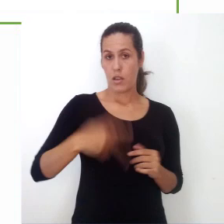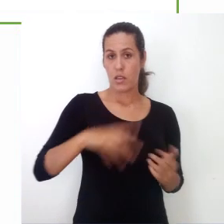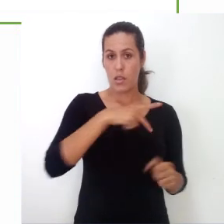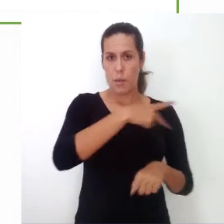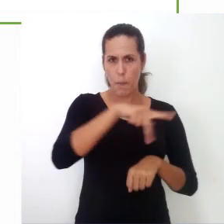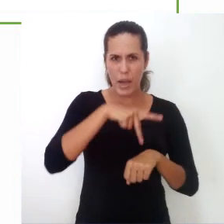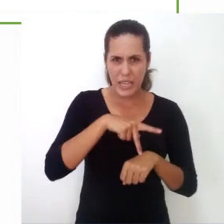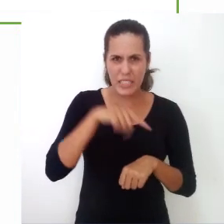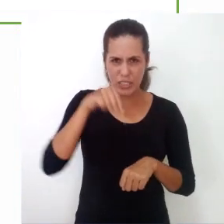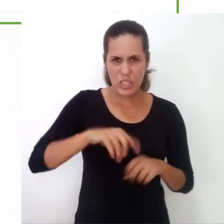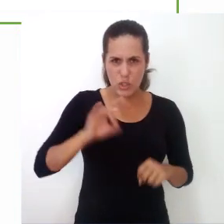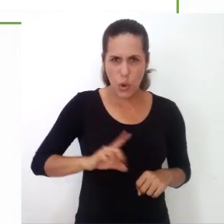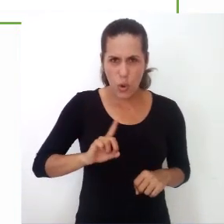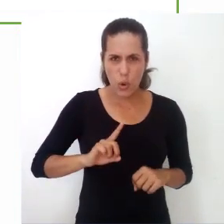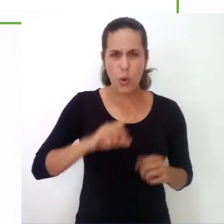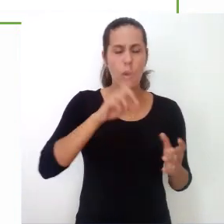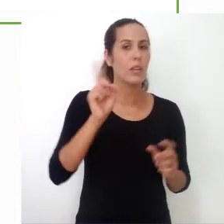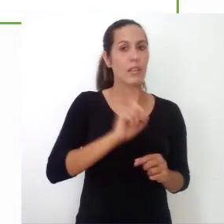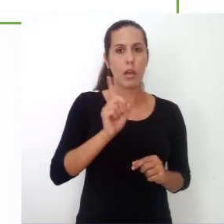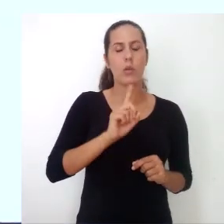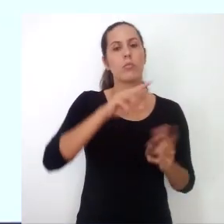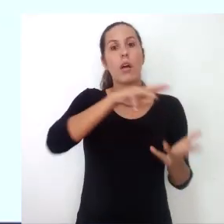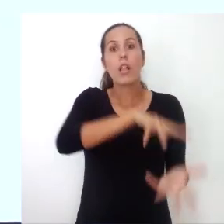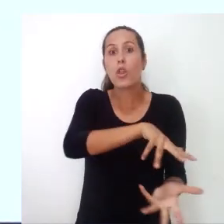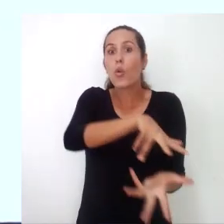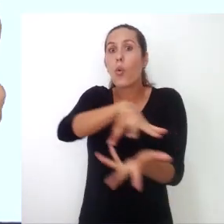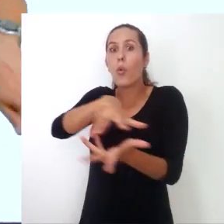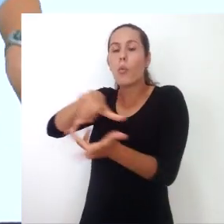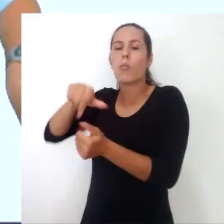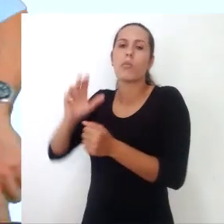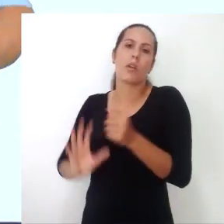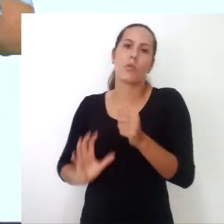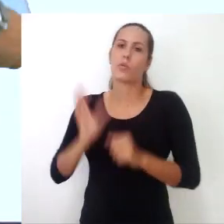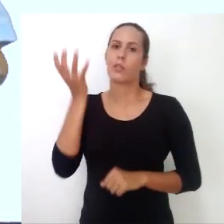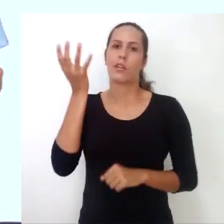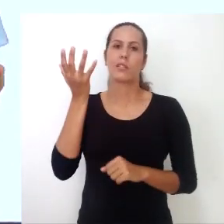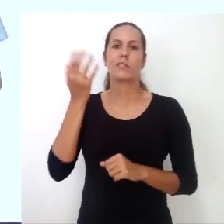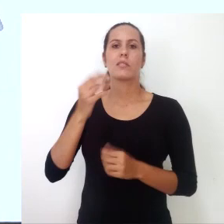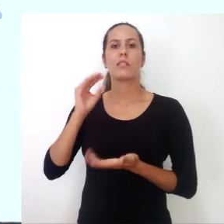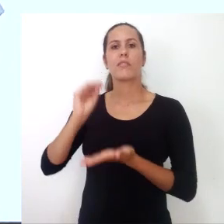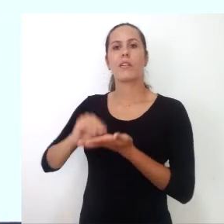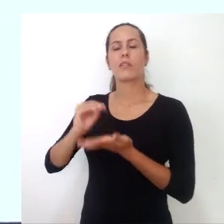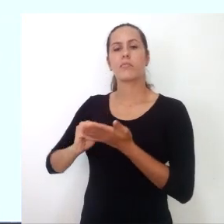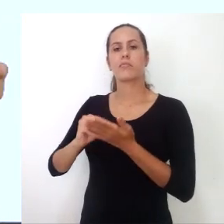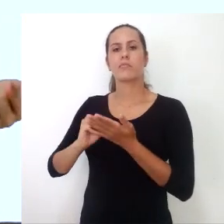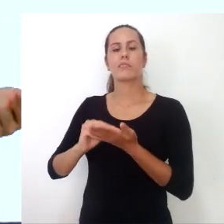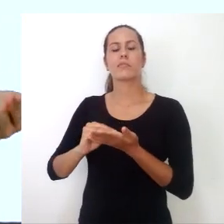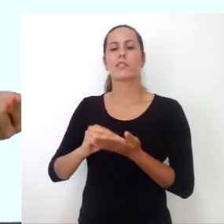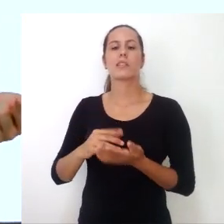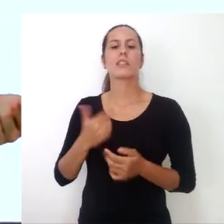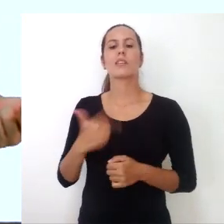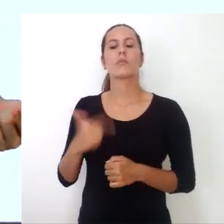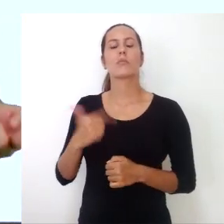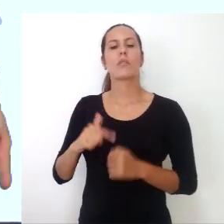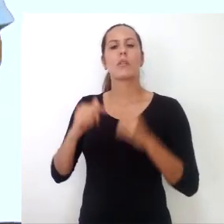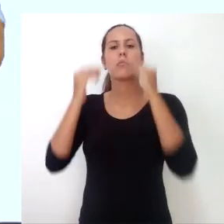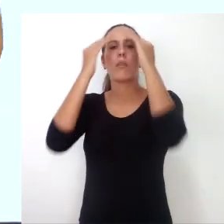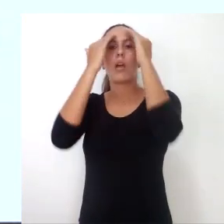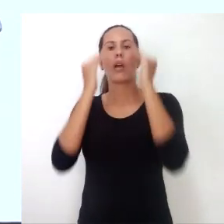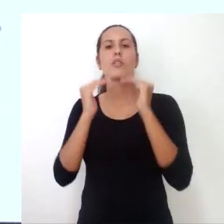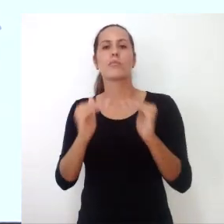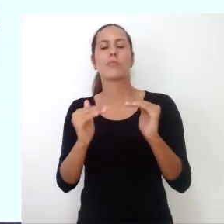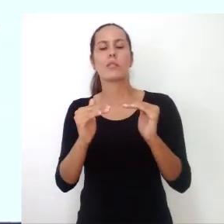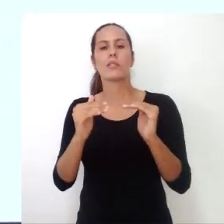nosso país e no mundo, não só acontece aqui no nosso país, e sim no mundo, a intolerância religiosa.